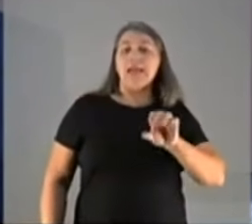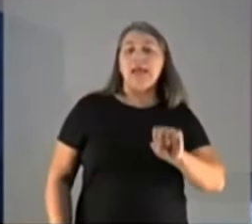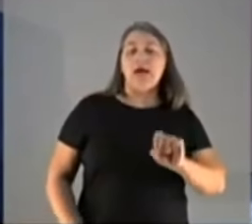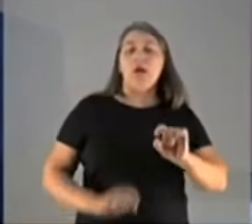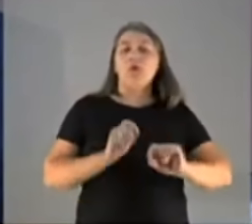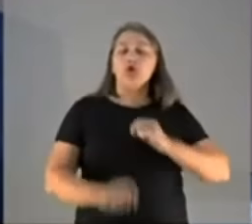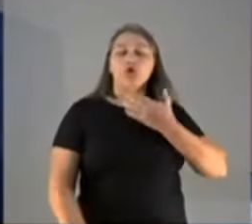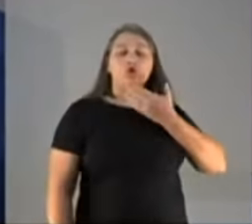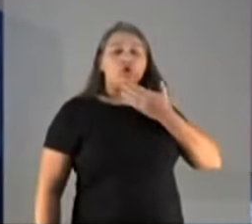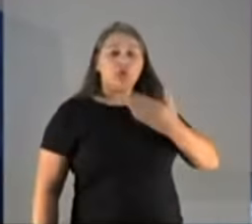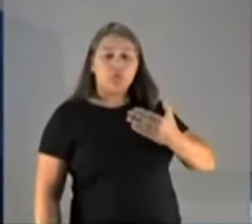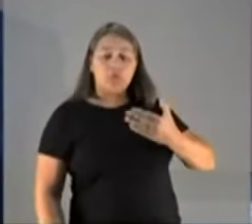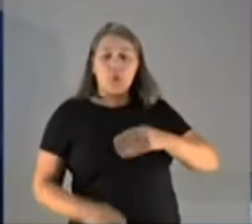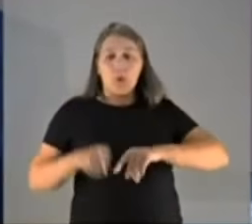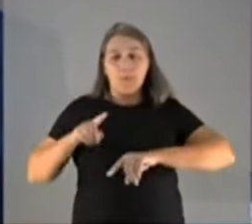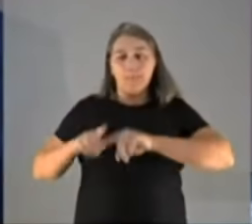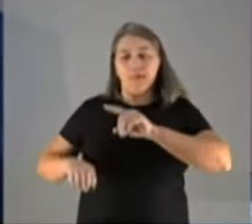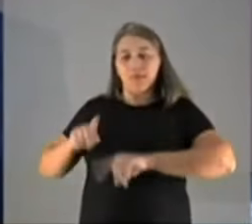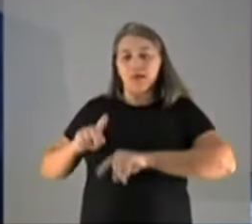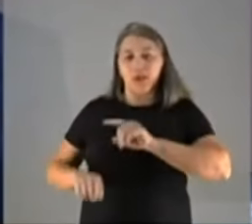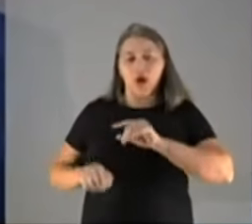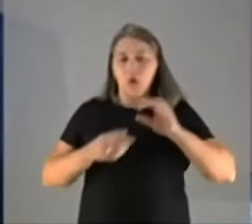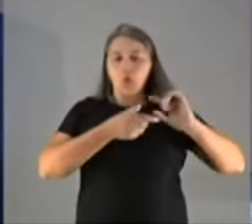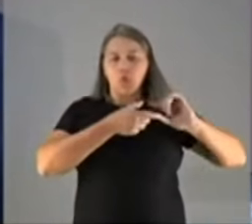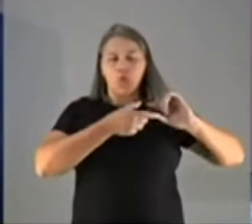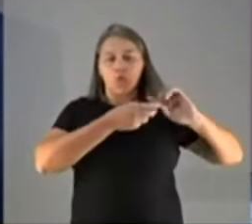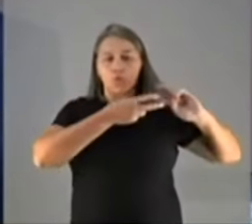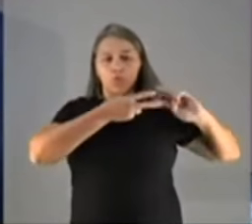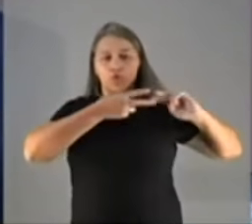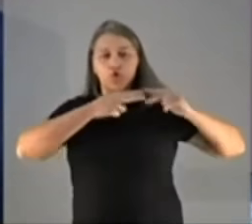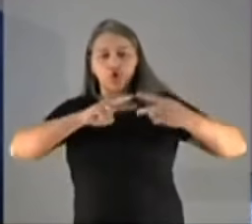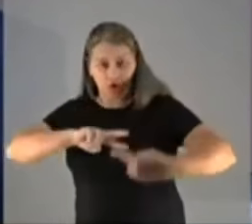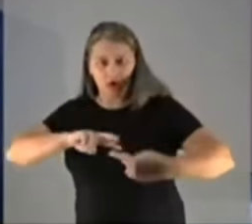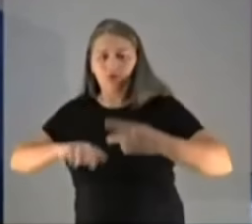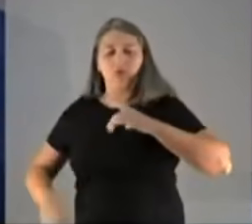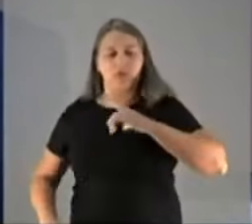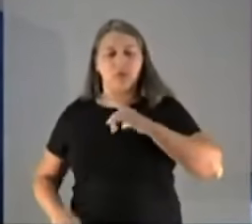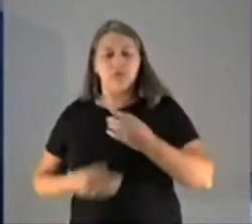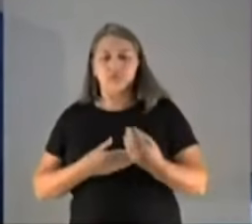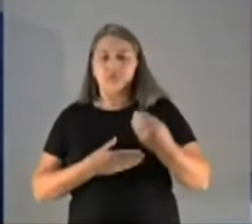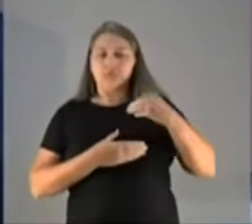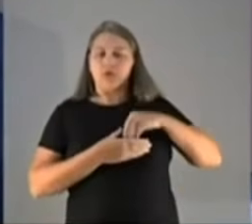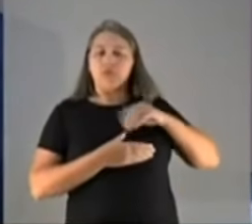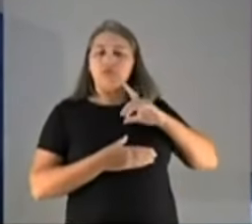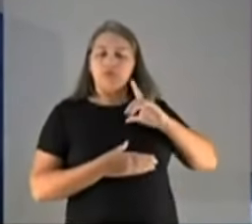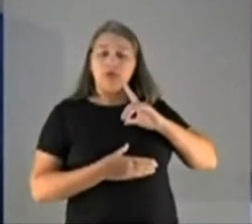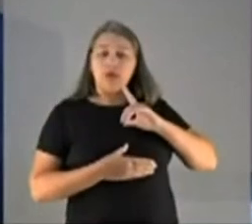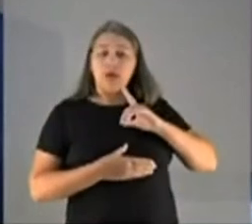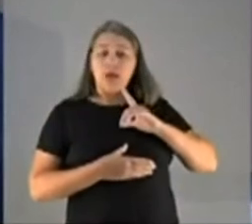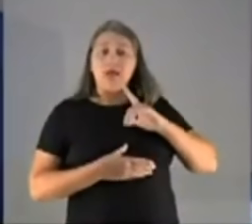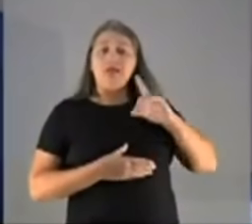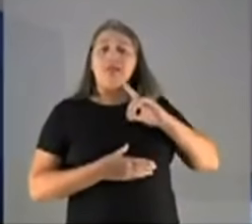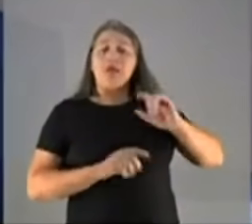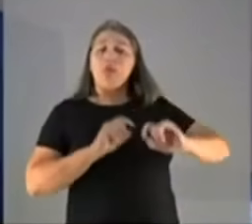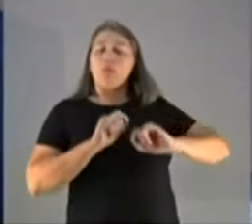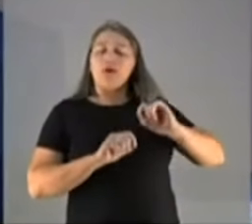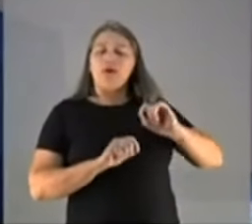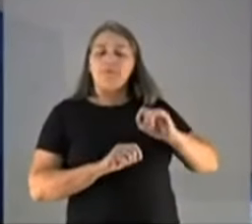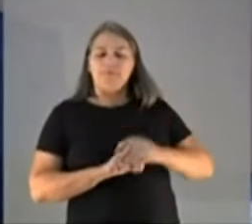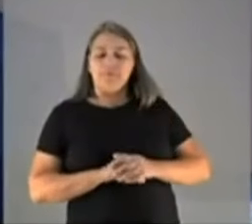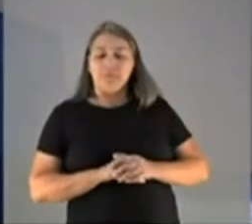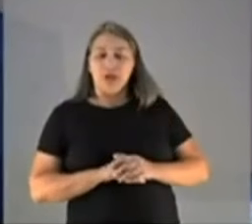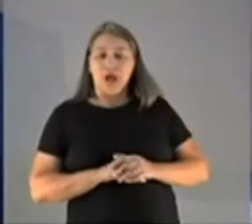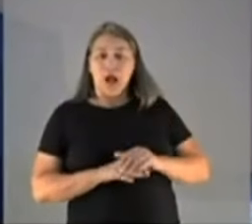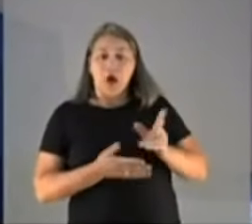um tipo de material genético que a gente tem. E esse tipo de material genético que existe na natureza, ele tem uma tendência